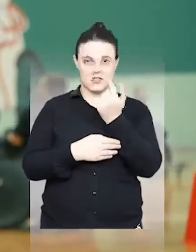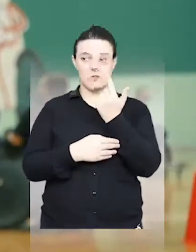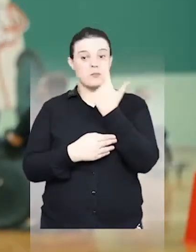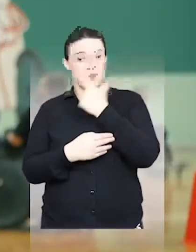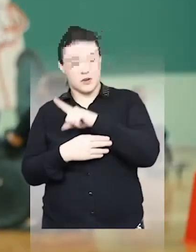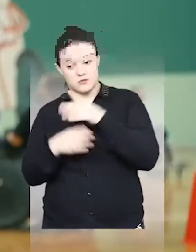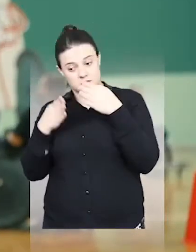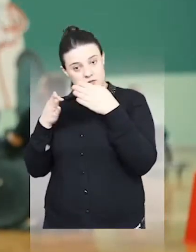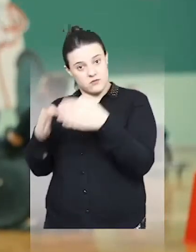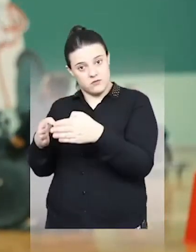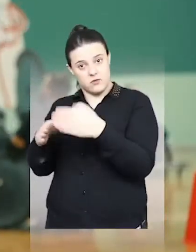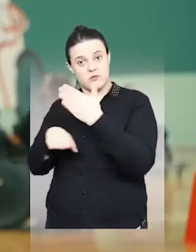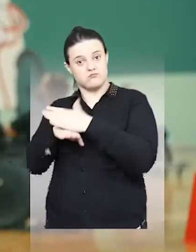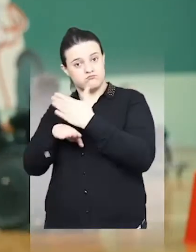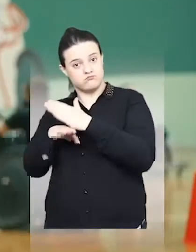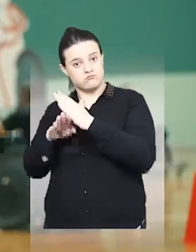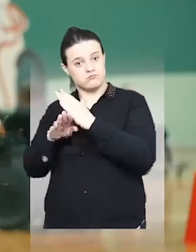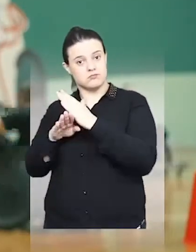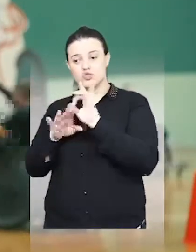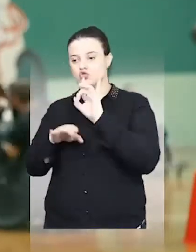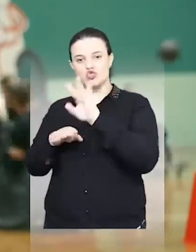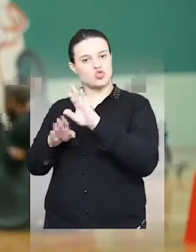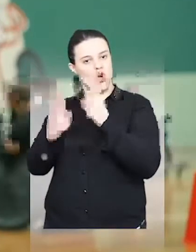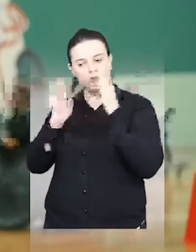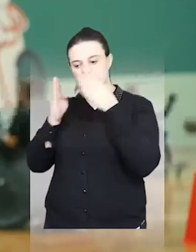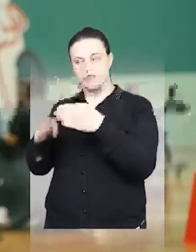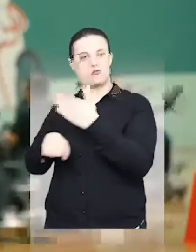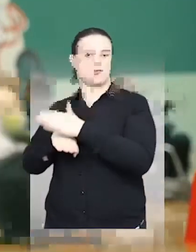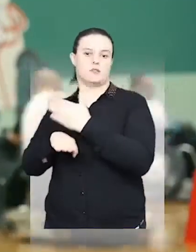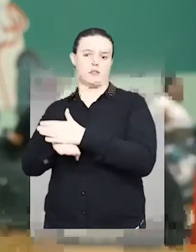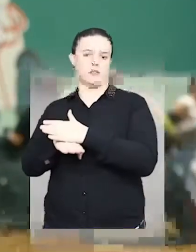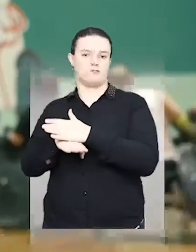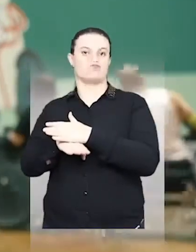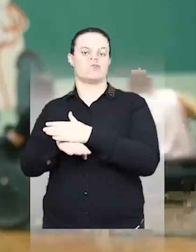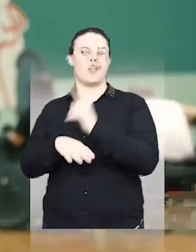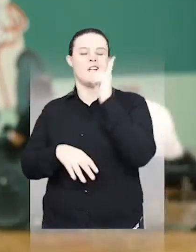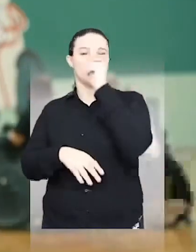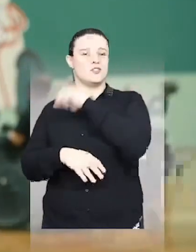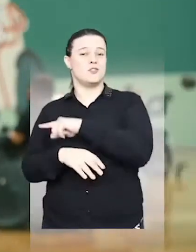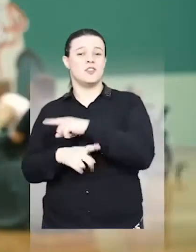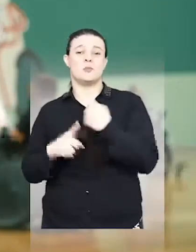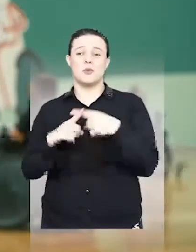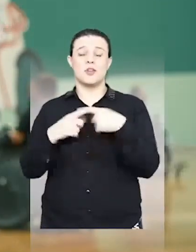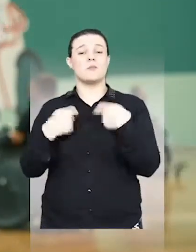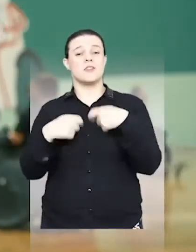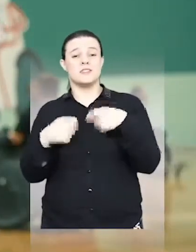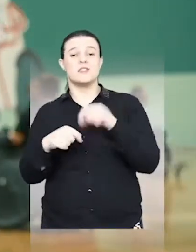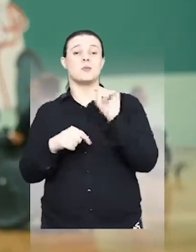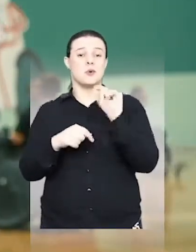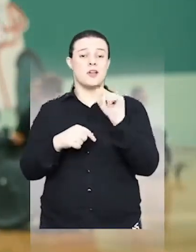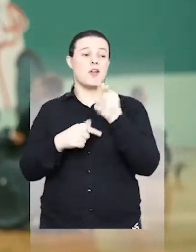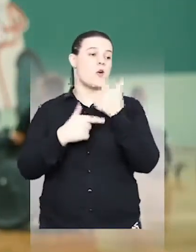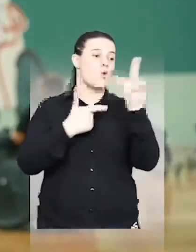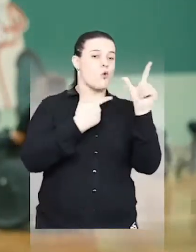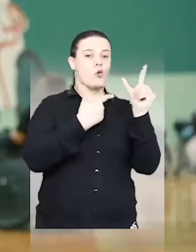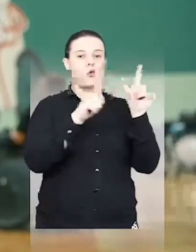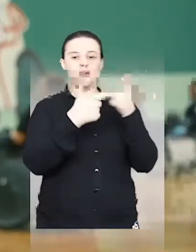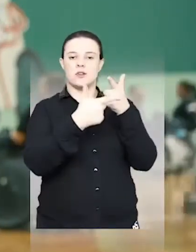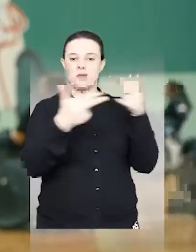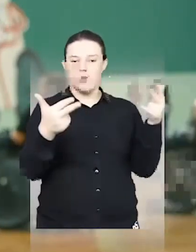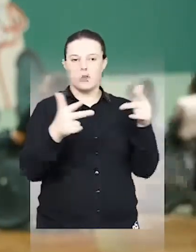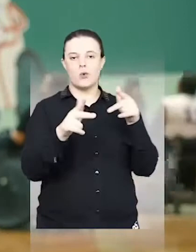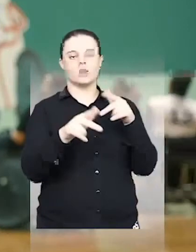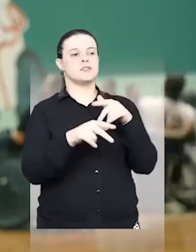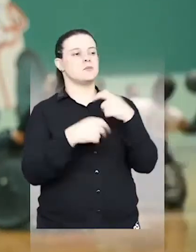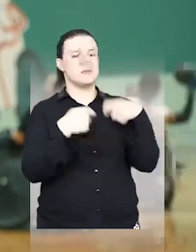gente conseguir uma dedicação exclusiva para o esporte. Então, daí você acaba tendo que se dedicar a outras áreas